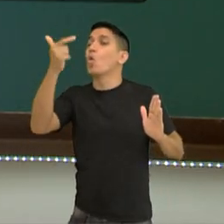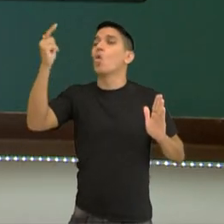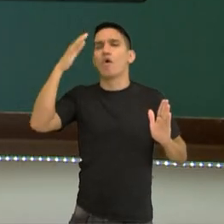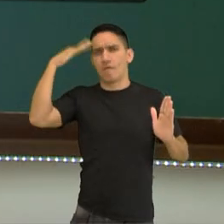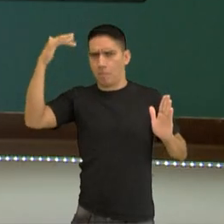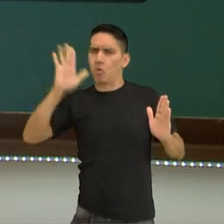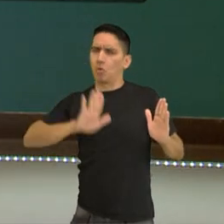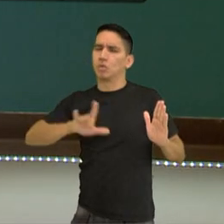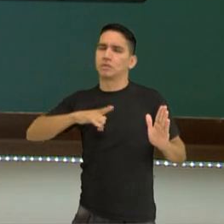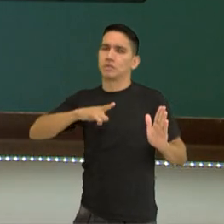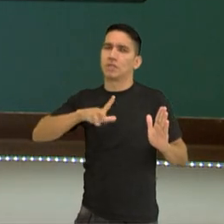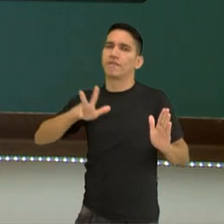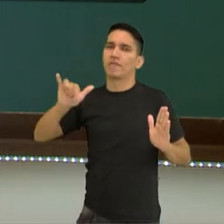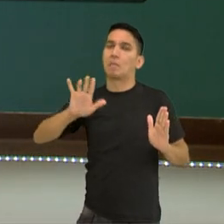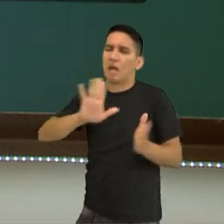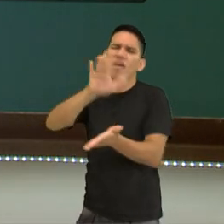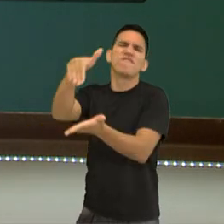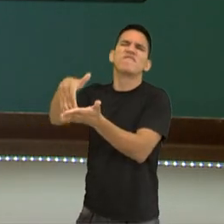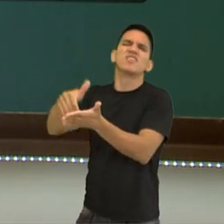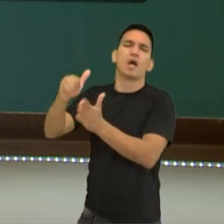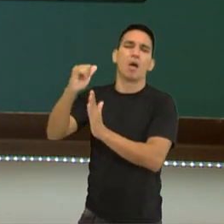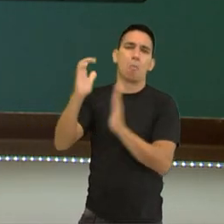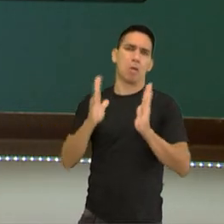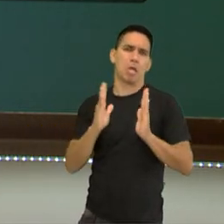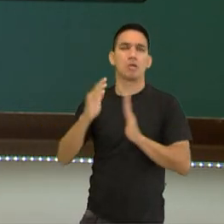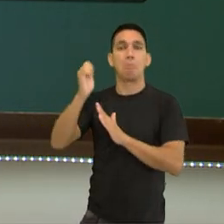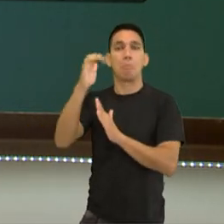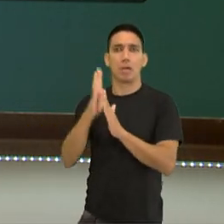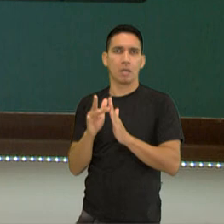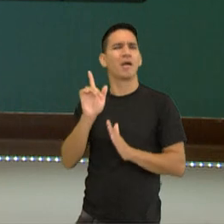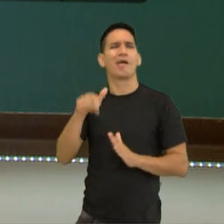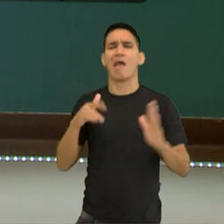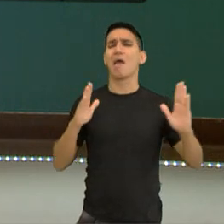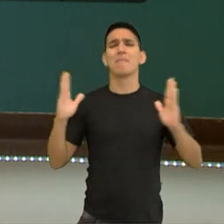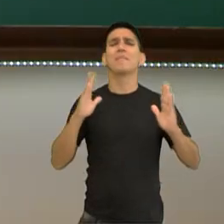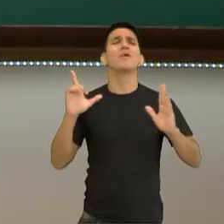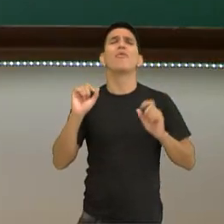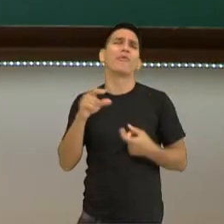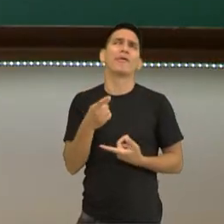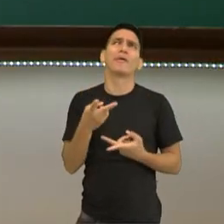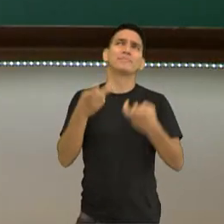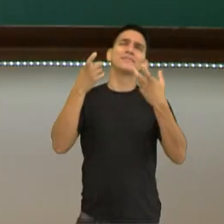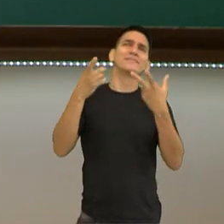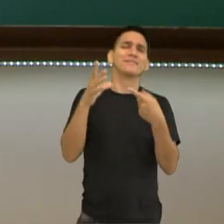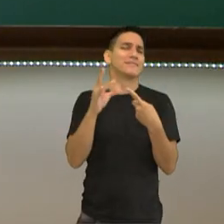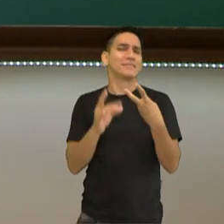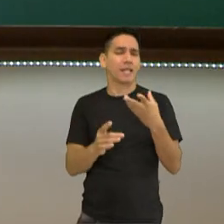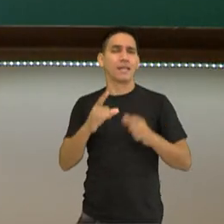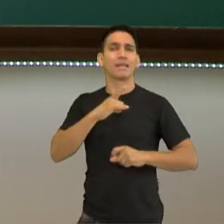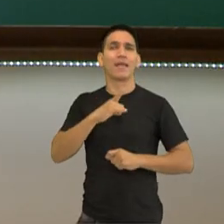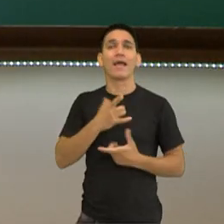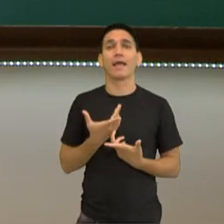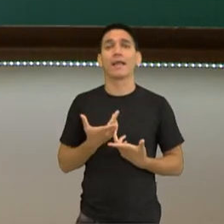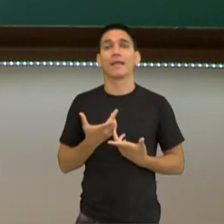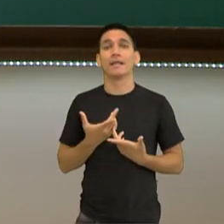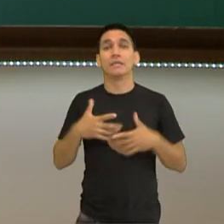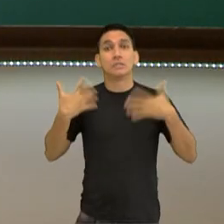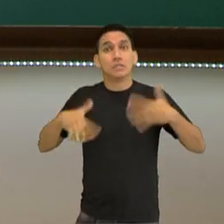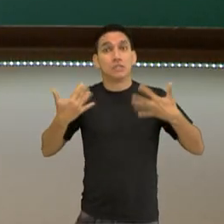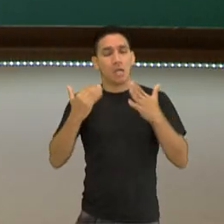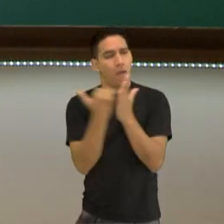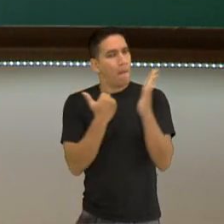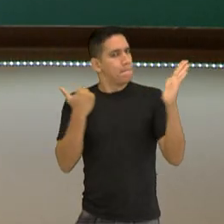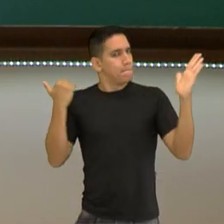para o final desse período barroco, que é um período, pessoal, se você for ver aí, é um período de muita intenção